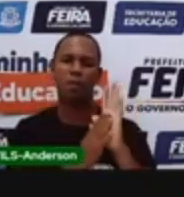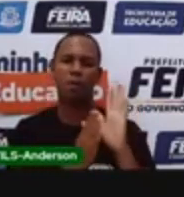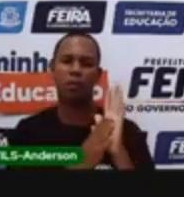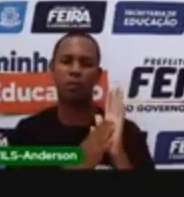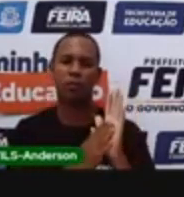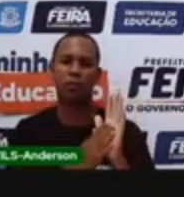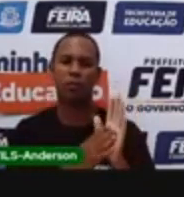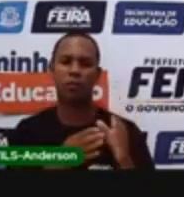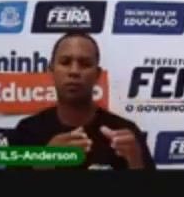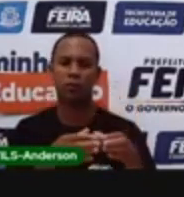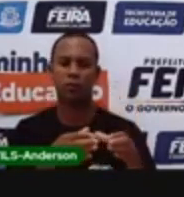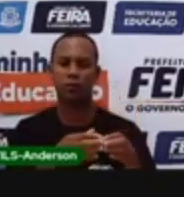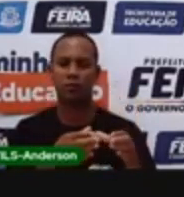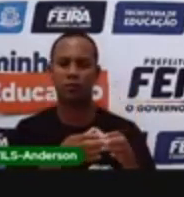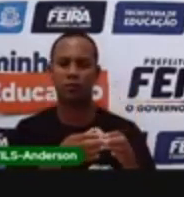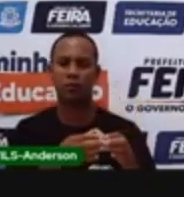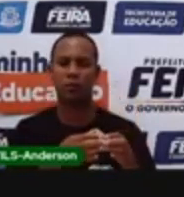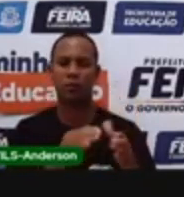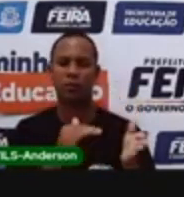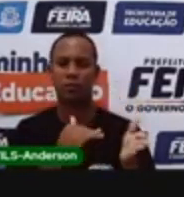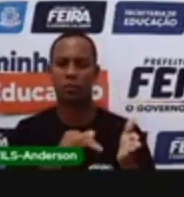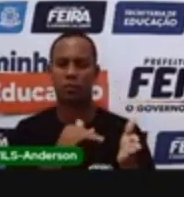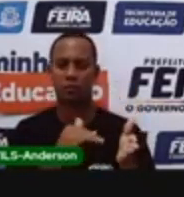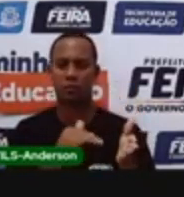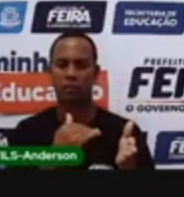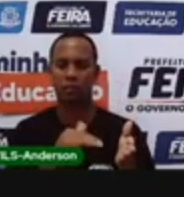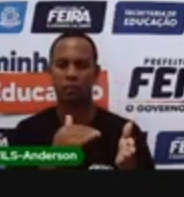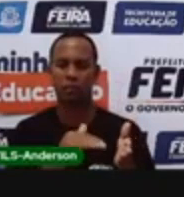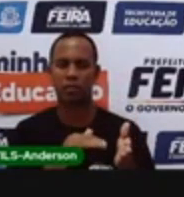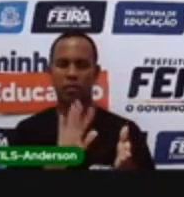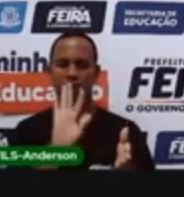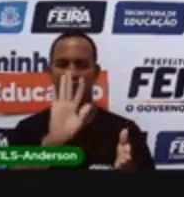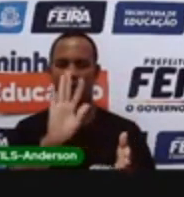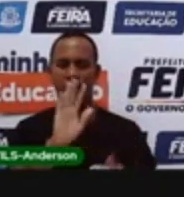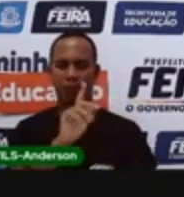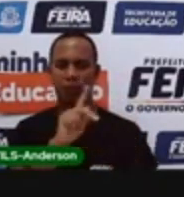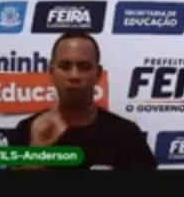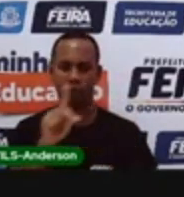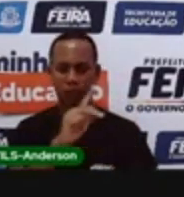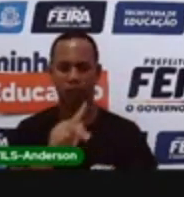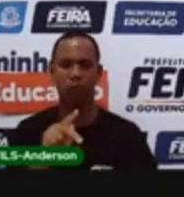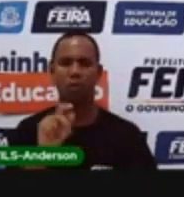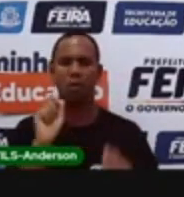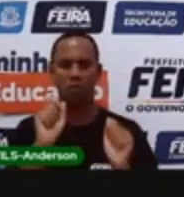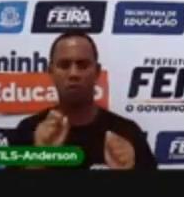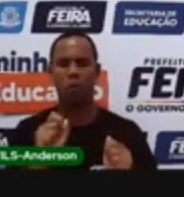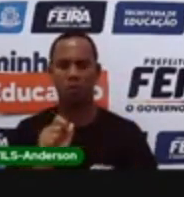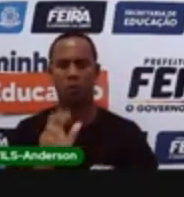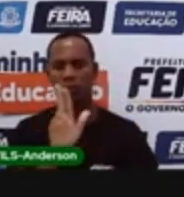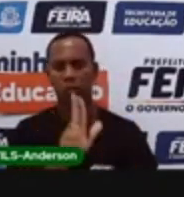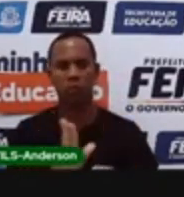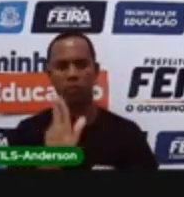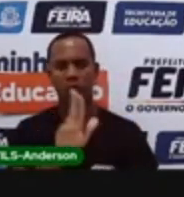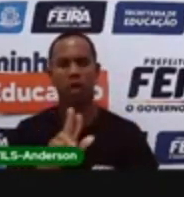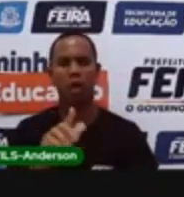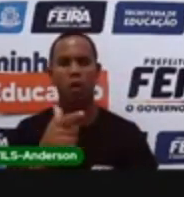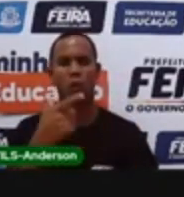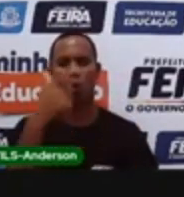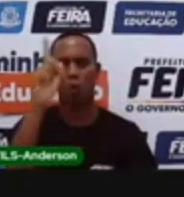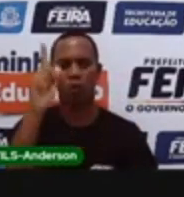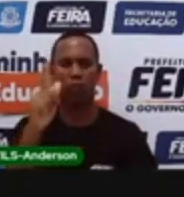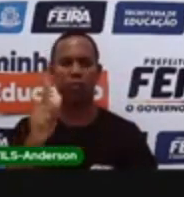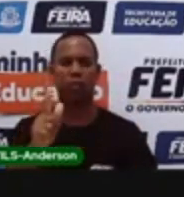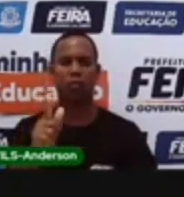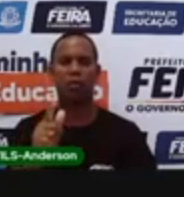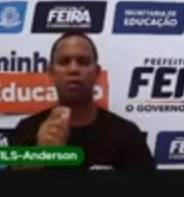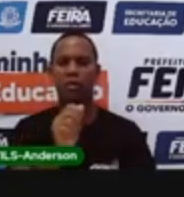ano, pela Secretaria de Educação. O professor de vocês, ele pode utilizar uma outra atividade de acordo com o quê? Com